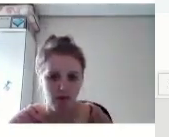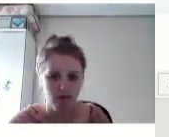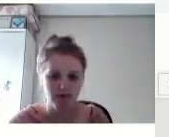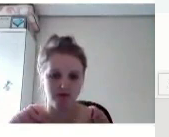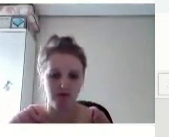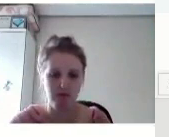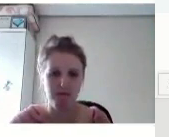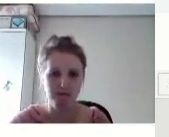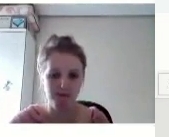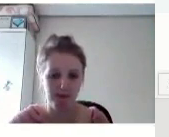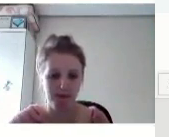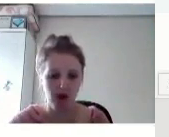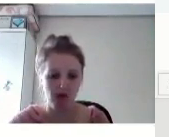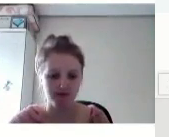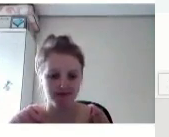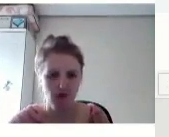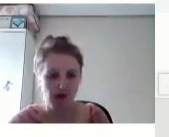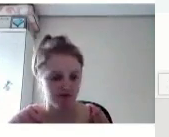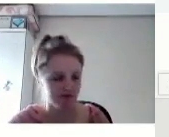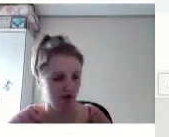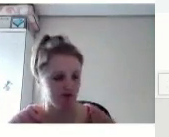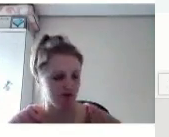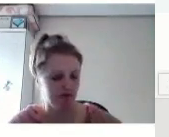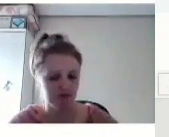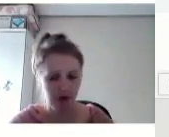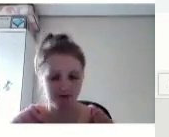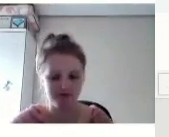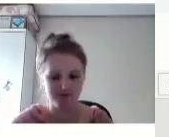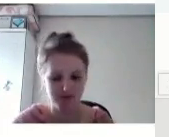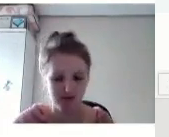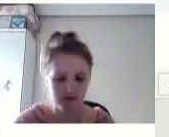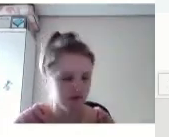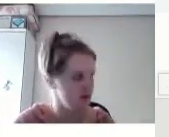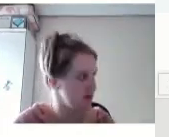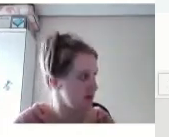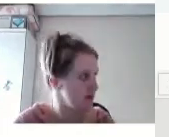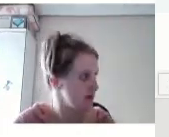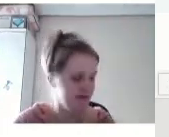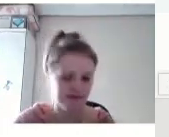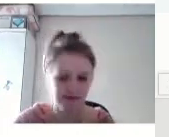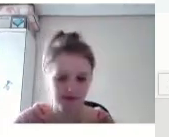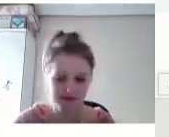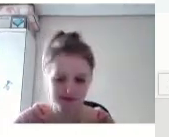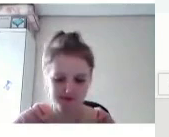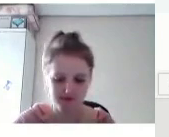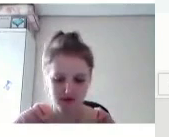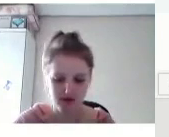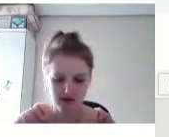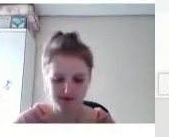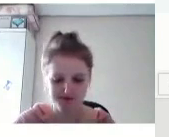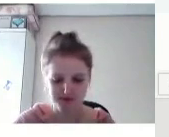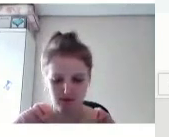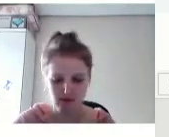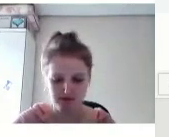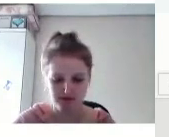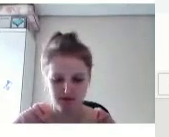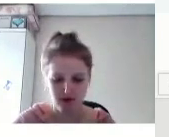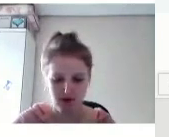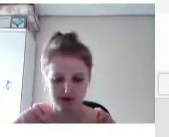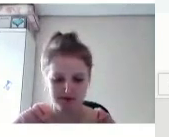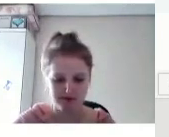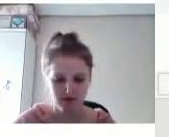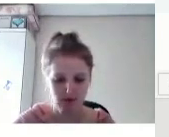de φ e φ ponto. A nossa densidade hamiltoniana, né, então vai depender do campo